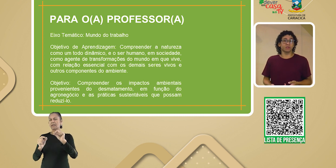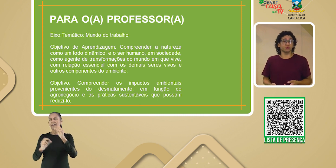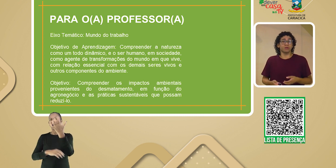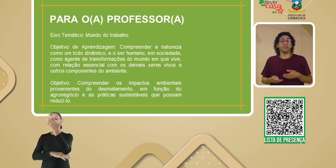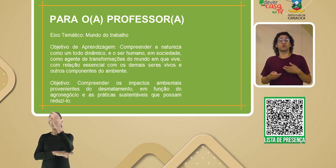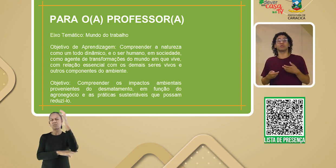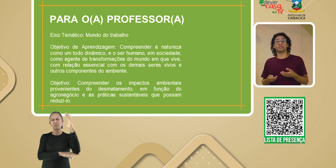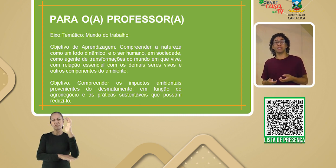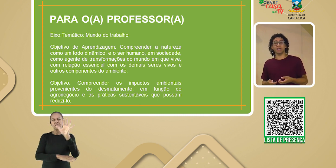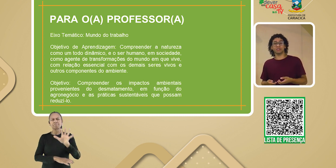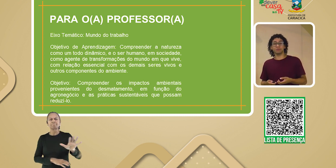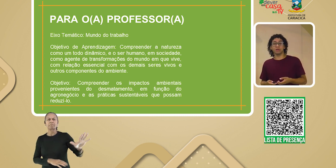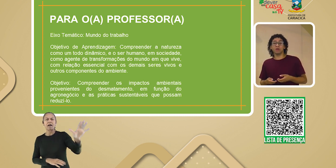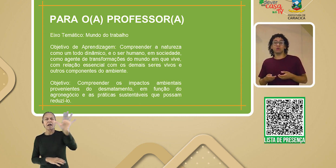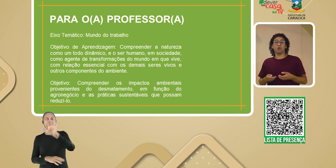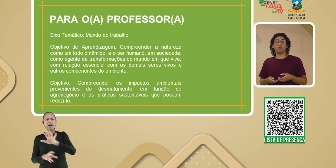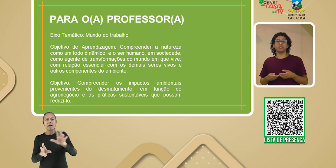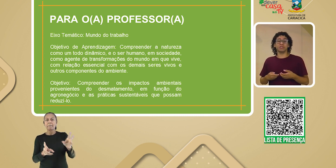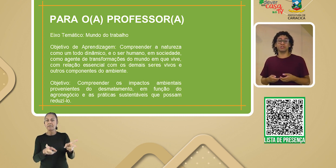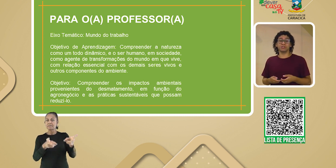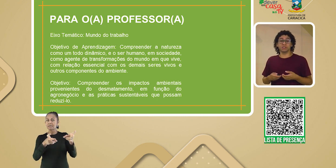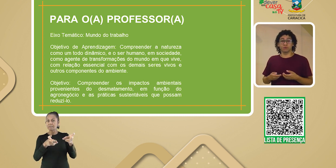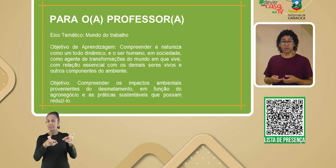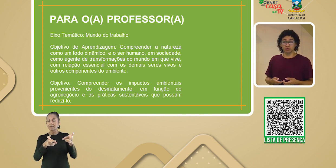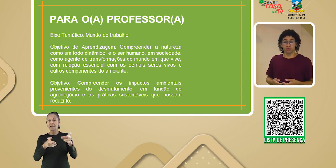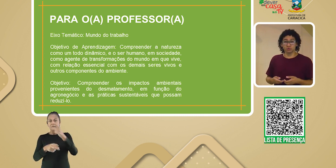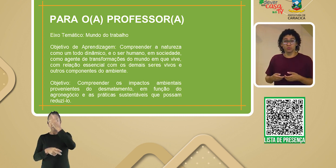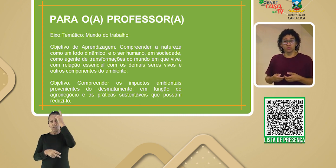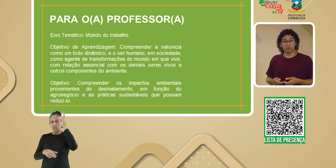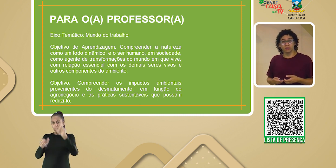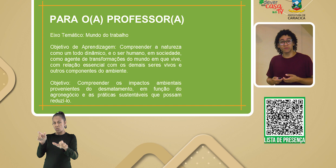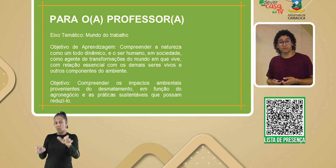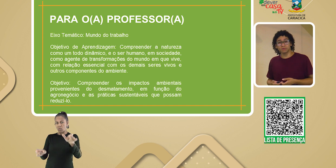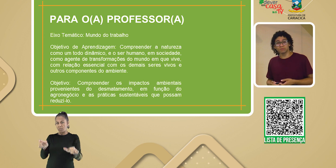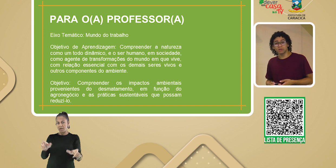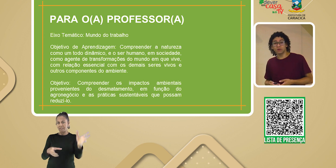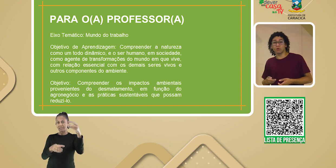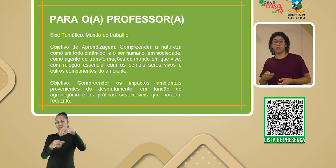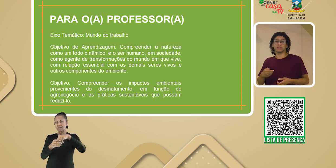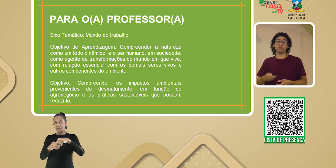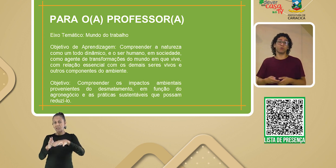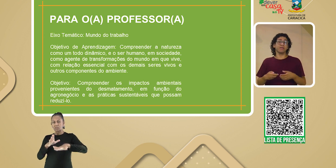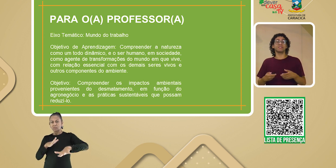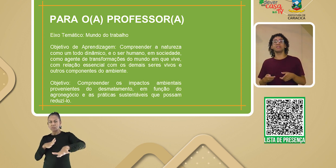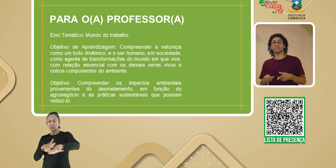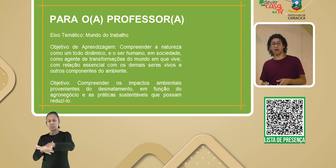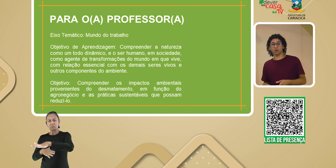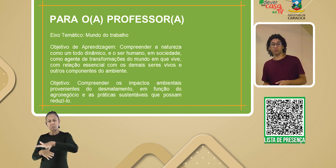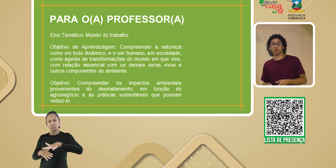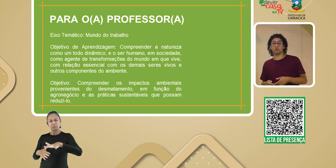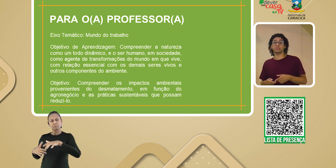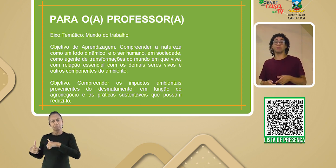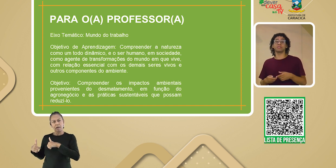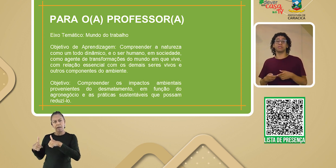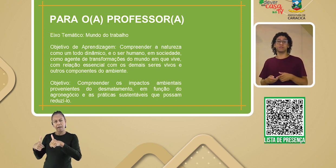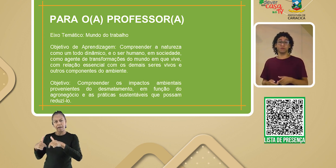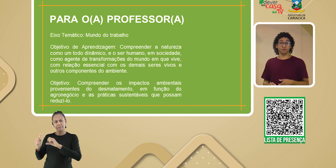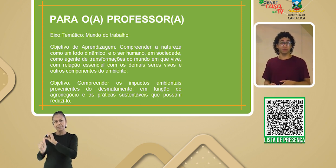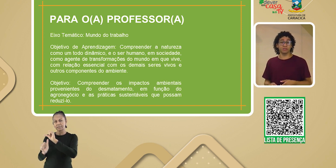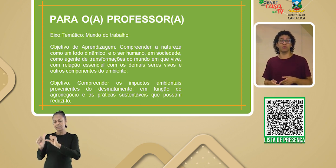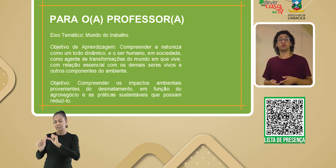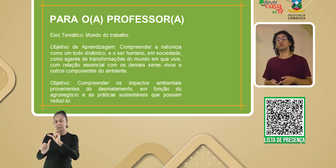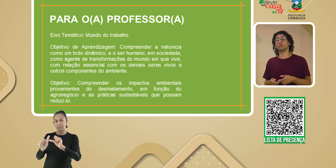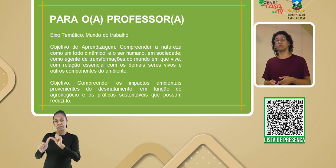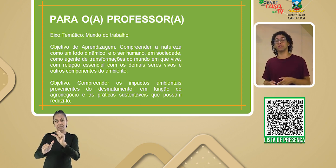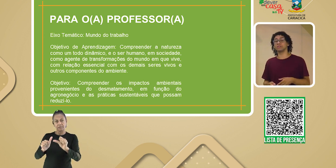ser humano em sociedade como agente de transformações do mundo em que vive, com relação essencial com os demais seres